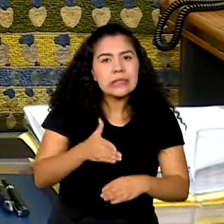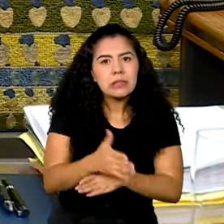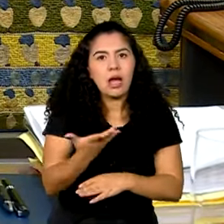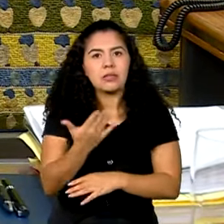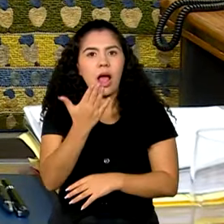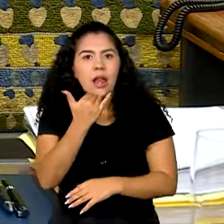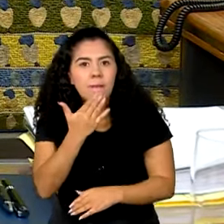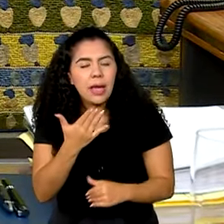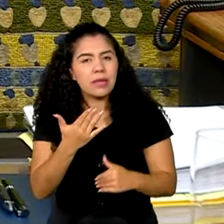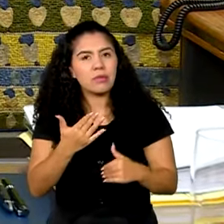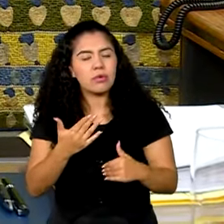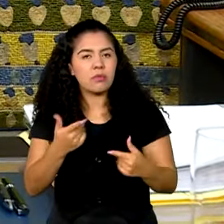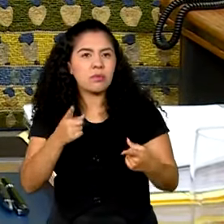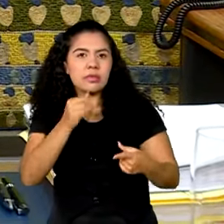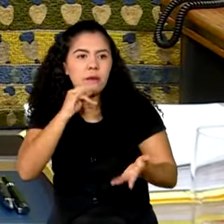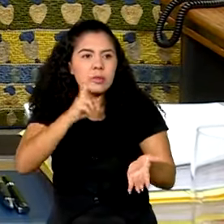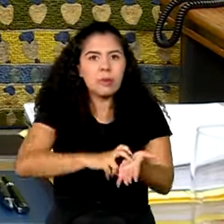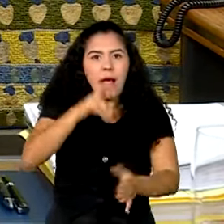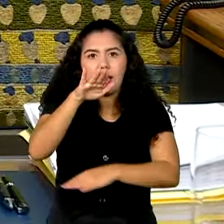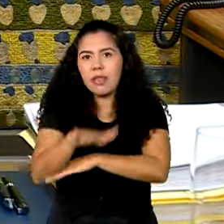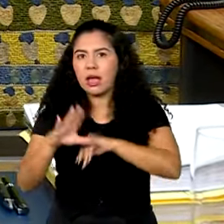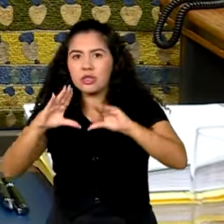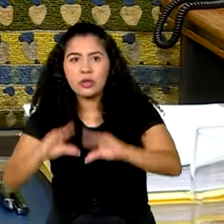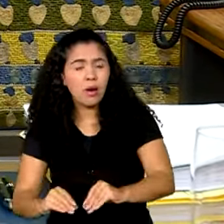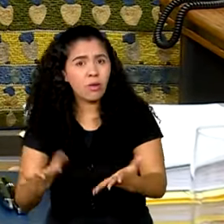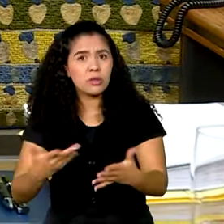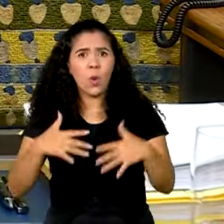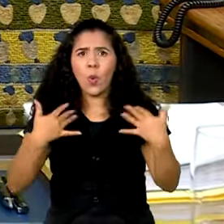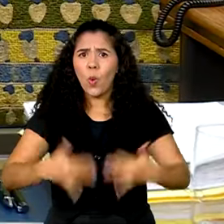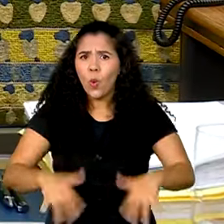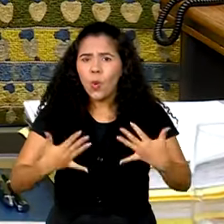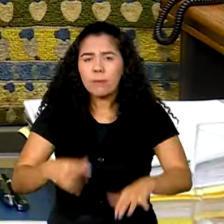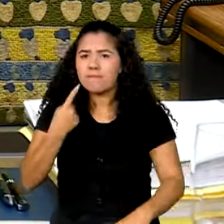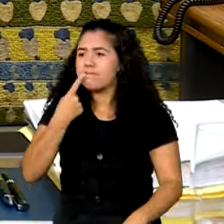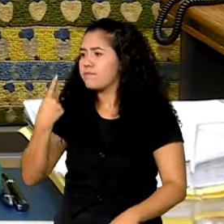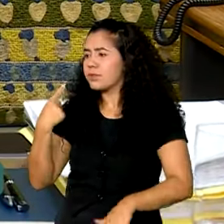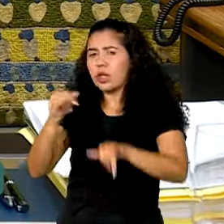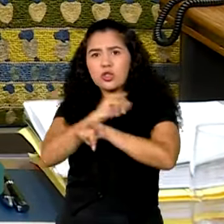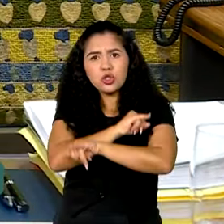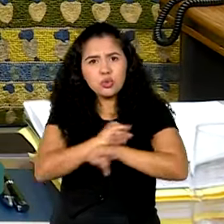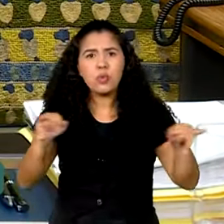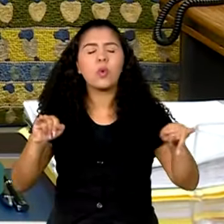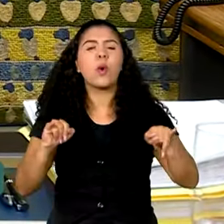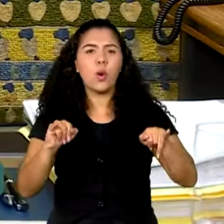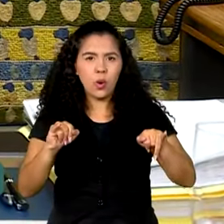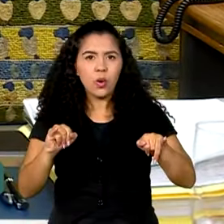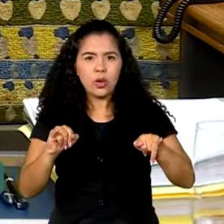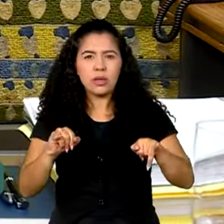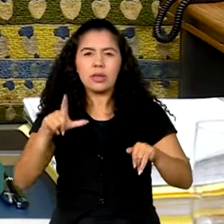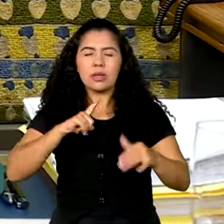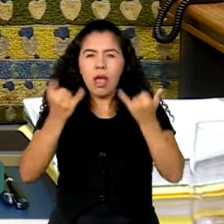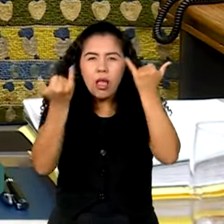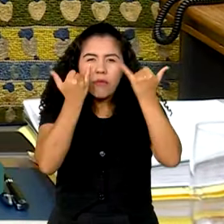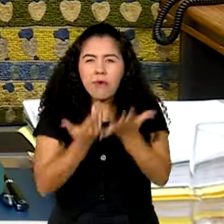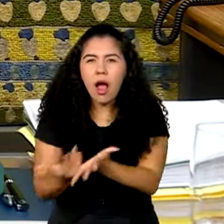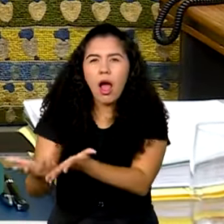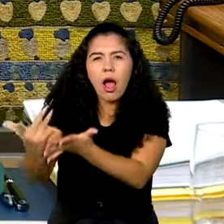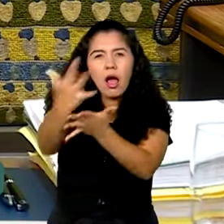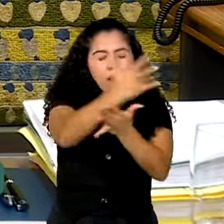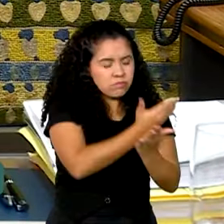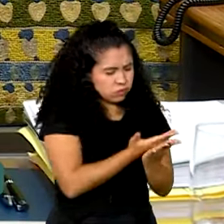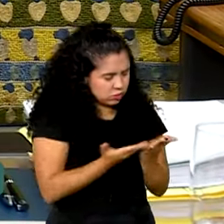seja, é quase, né, uma população imensa. A população do Brasil foi divulgado agora, né? Com o censo mais recente,